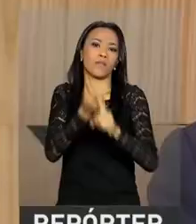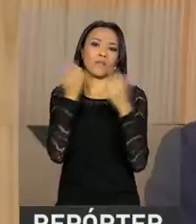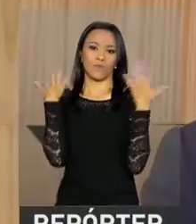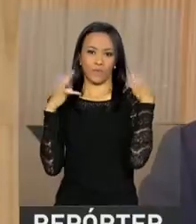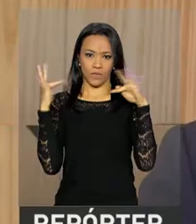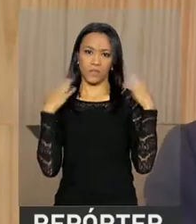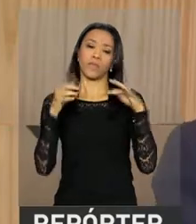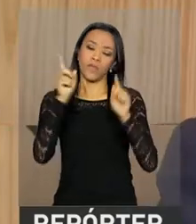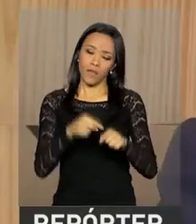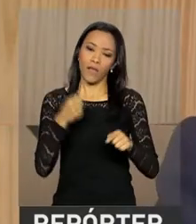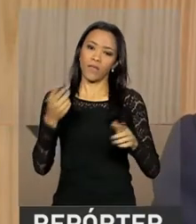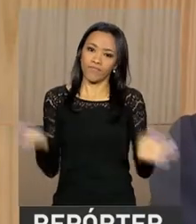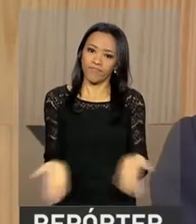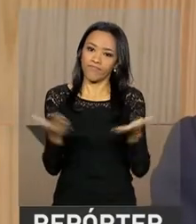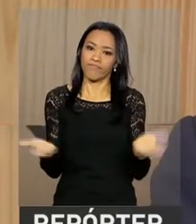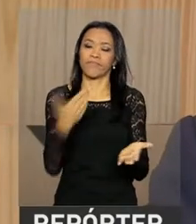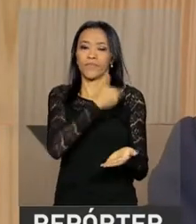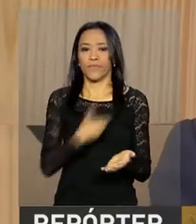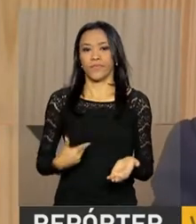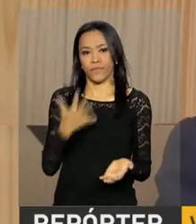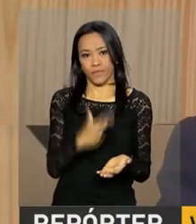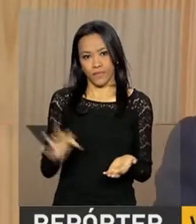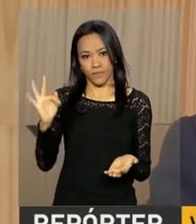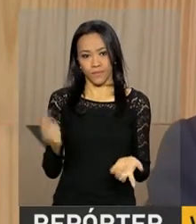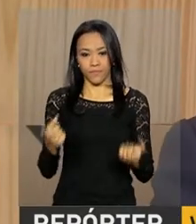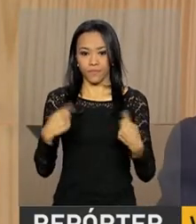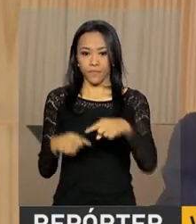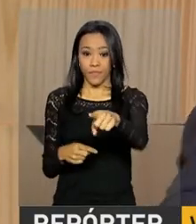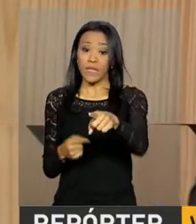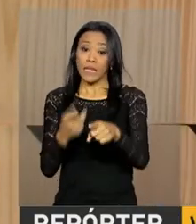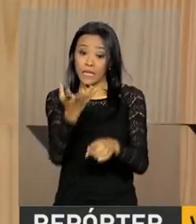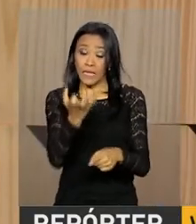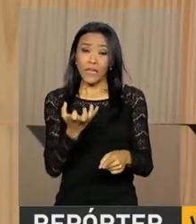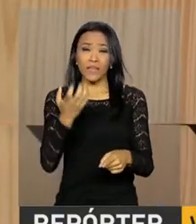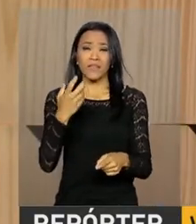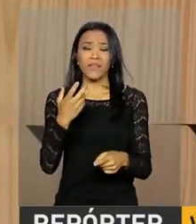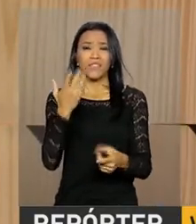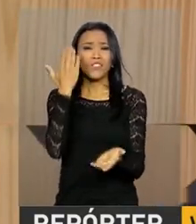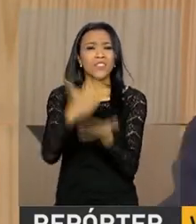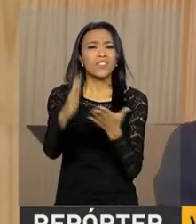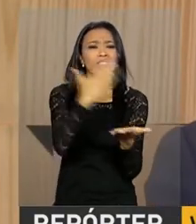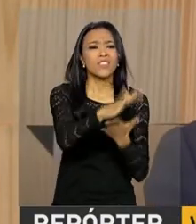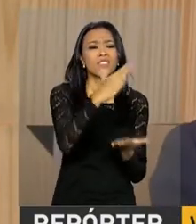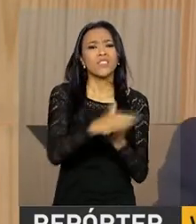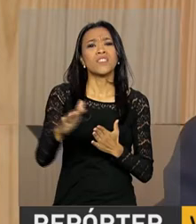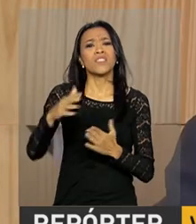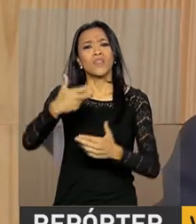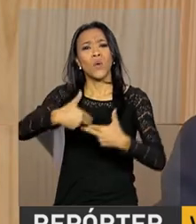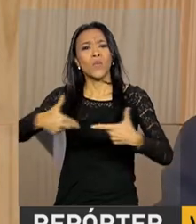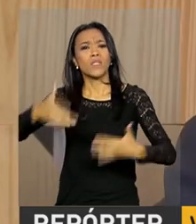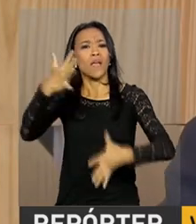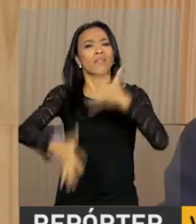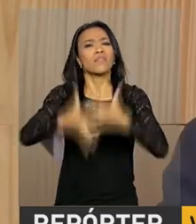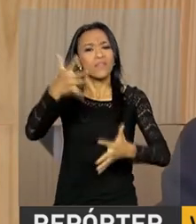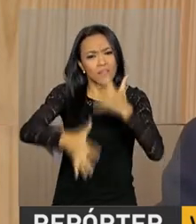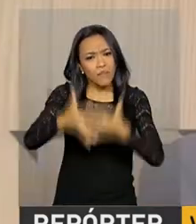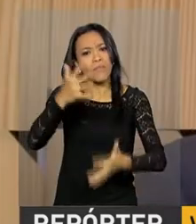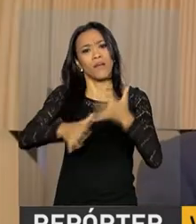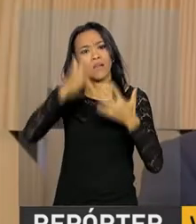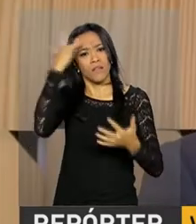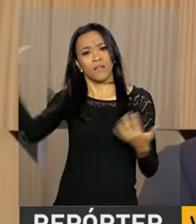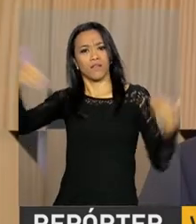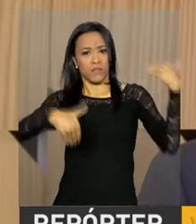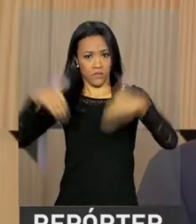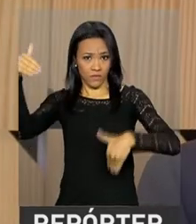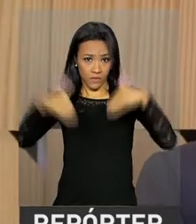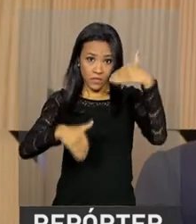estamos defendendo que sejam derrubadas as barreiras das pessoas diz ter o placar uma proposta montam